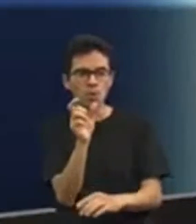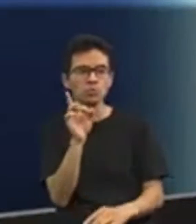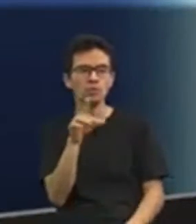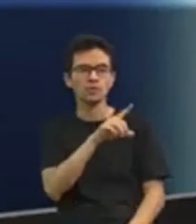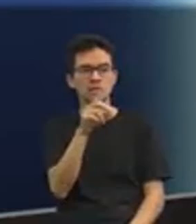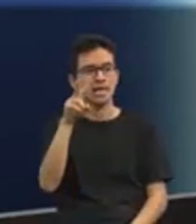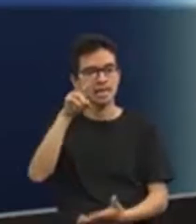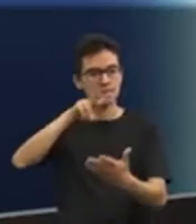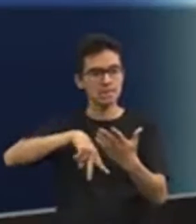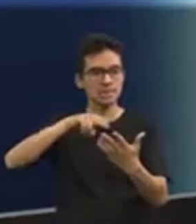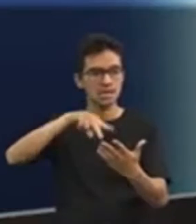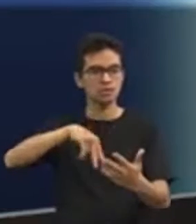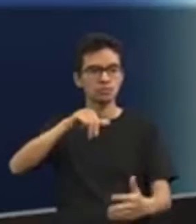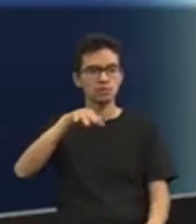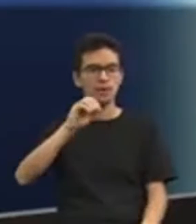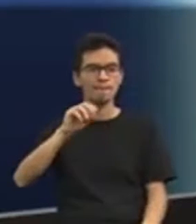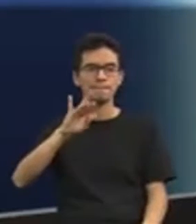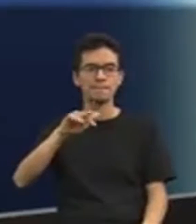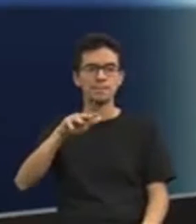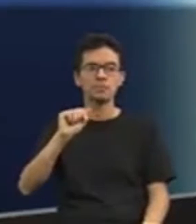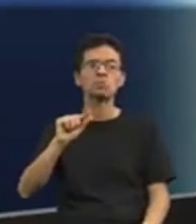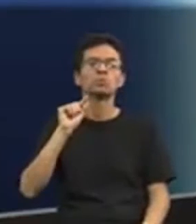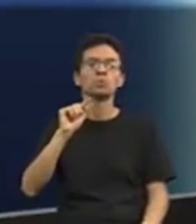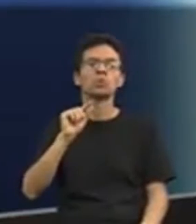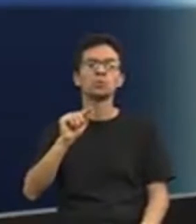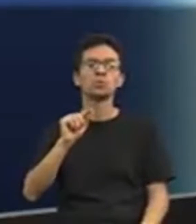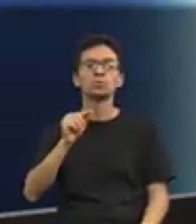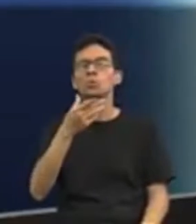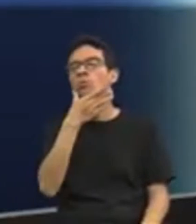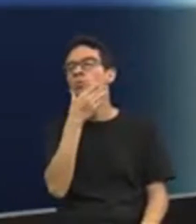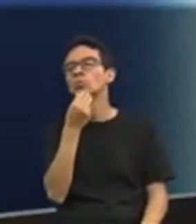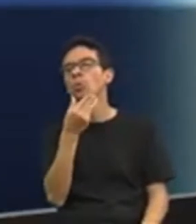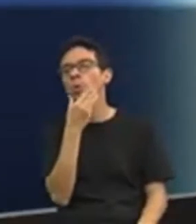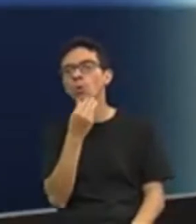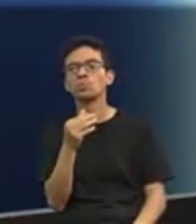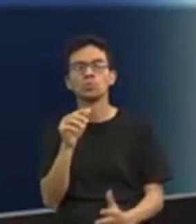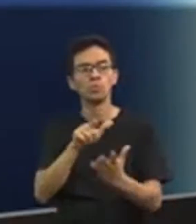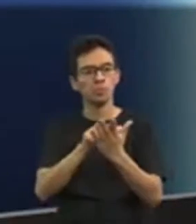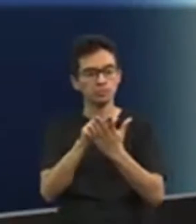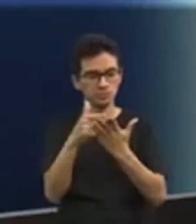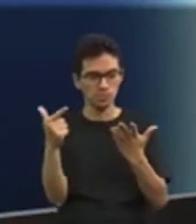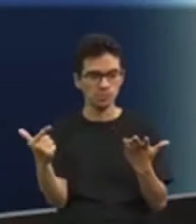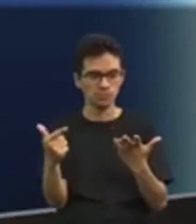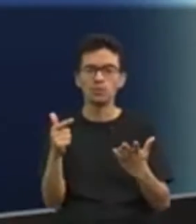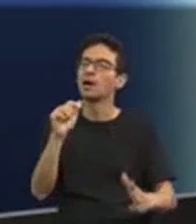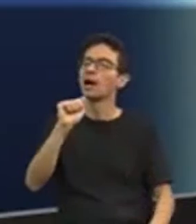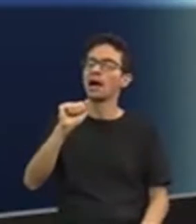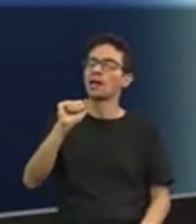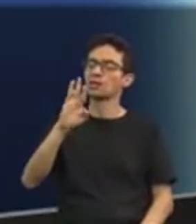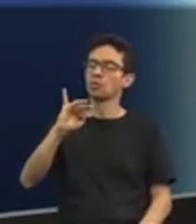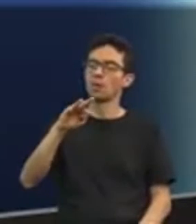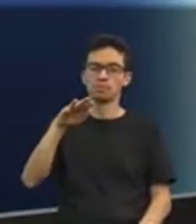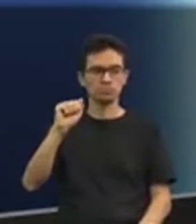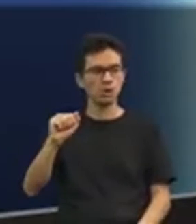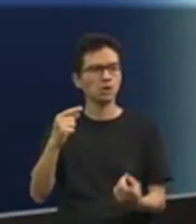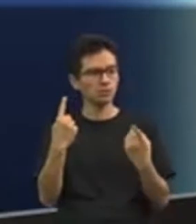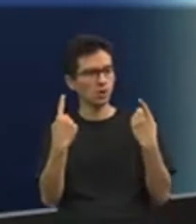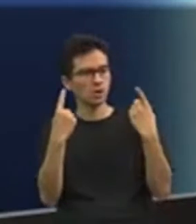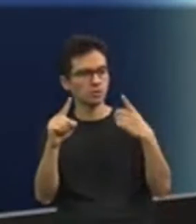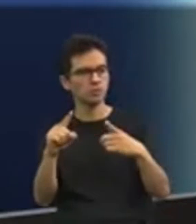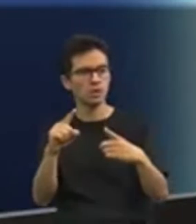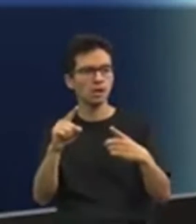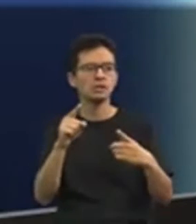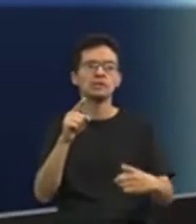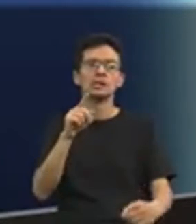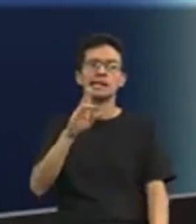pedacinho só para você Neco Pedreira que era o dono do jornal a trombeta de oposição